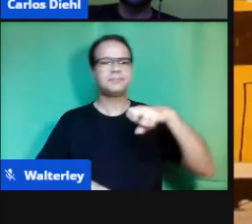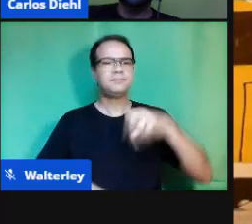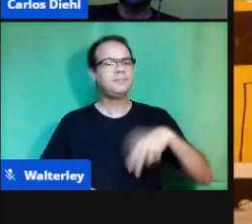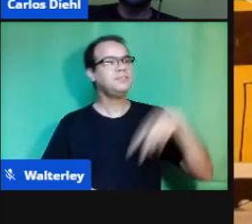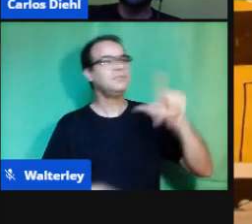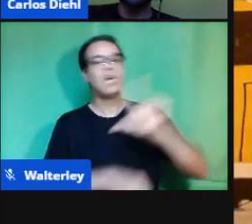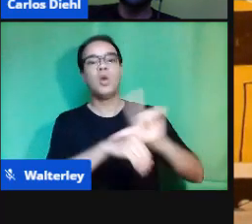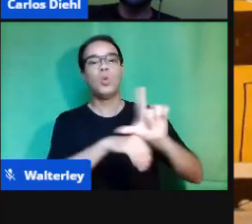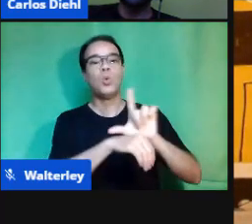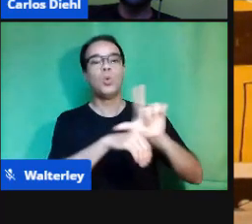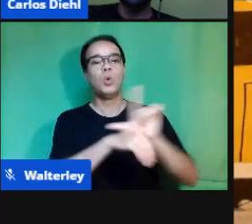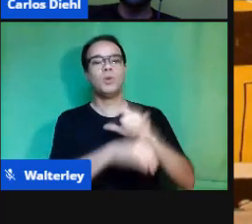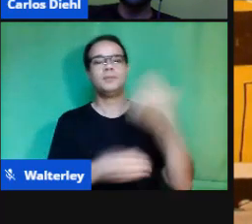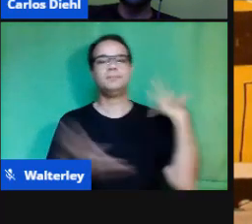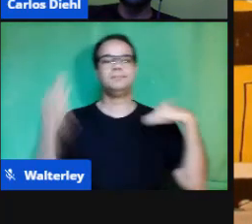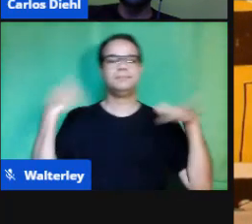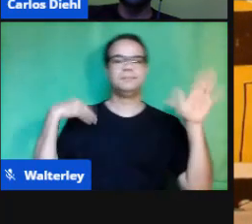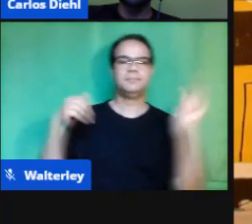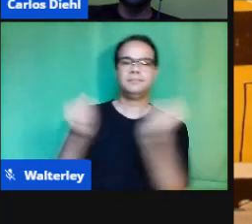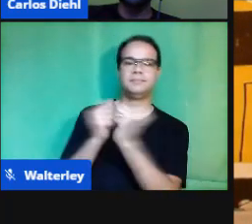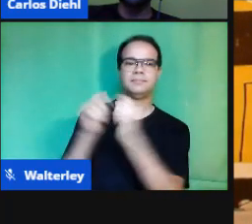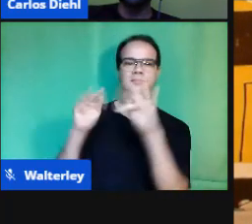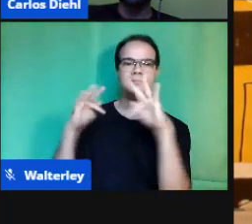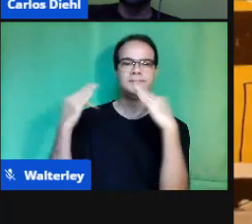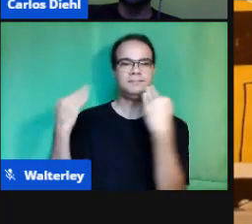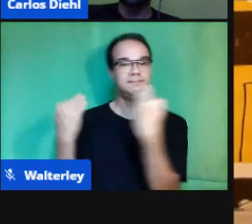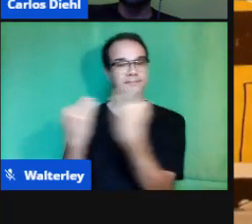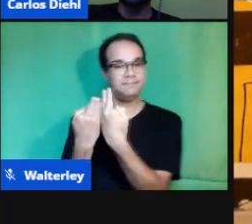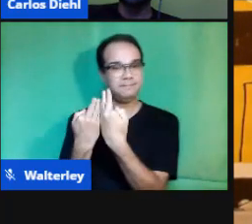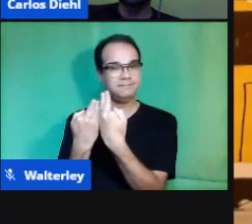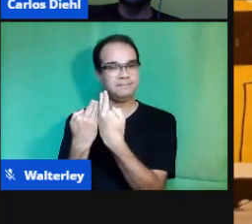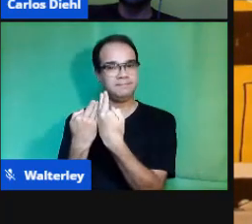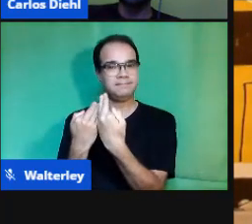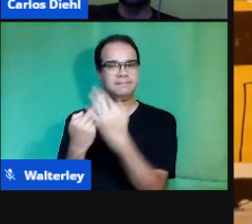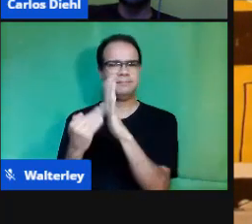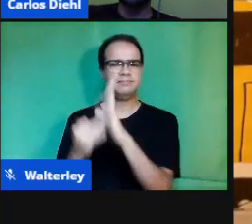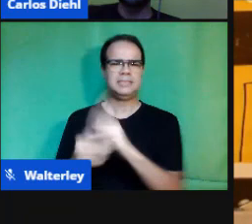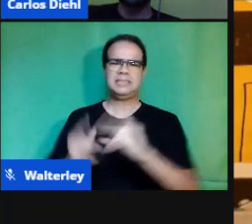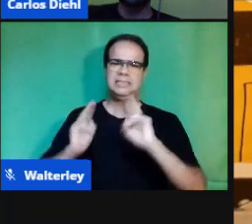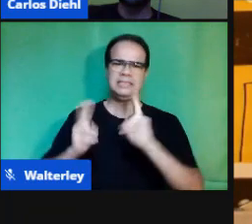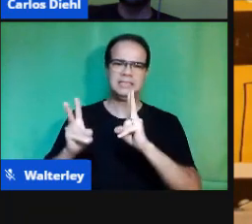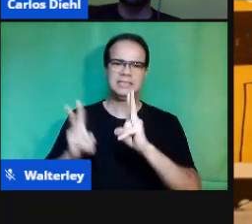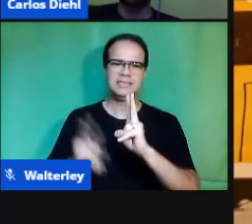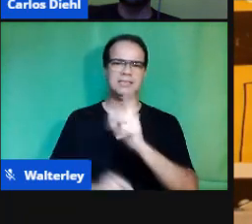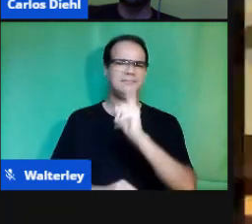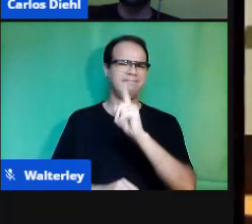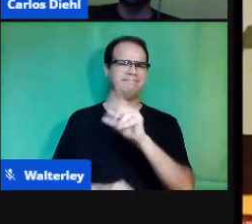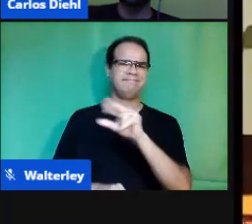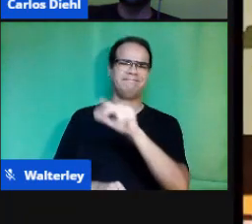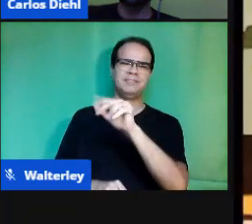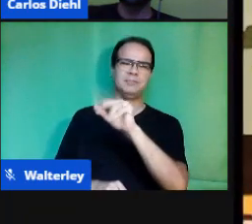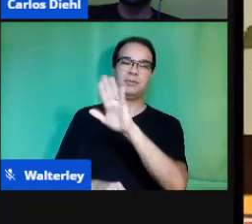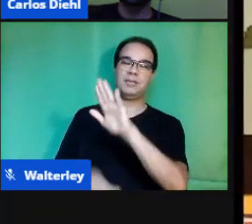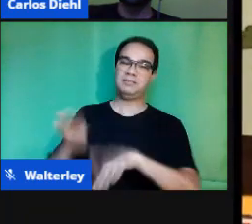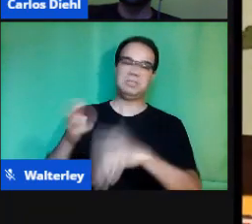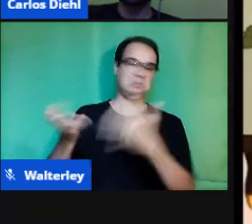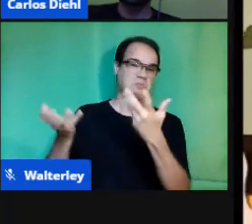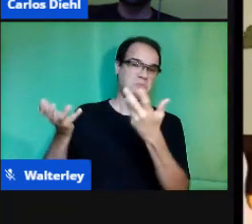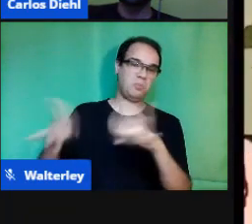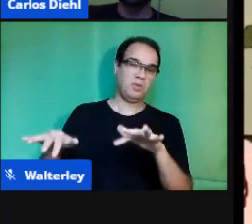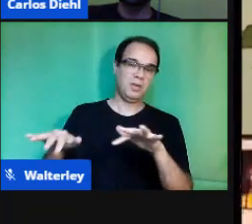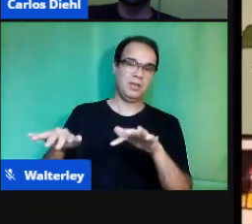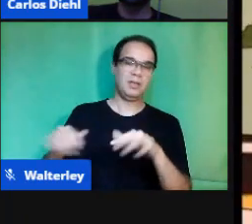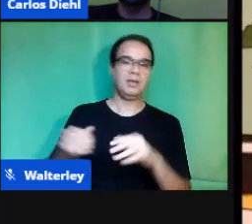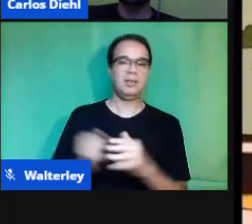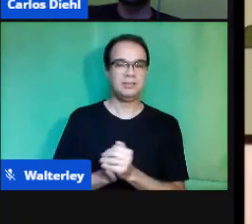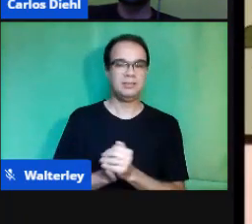lojas, passear com minha família. Pena que nem sempre é fácil passear com meu irmão. Na volta, fico